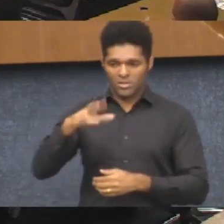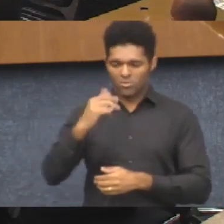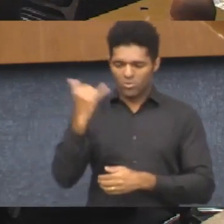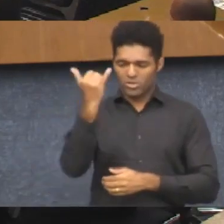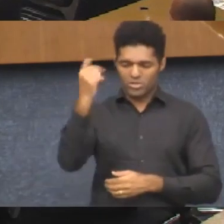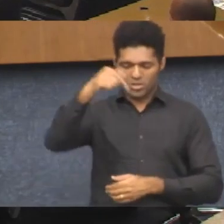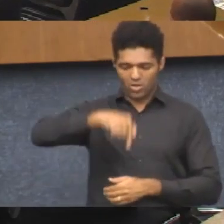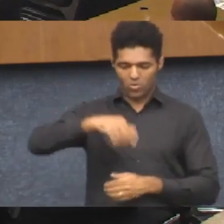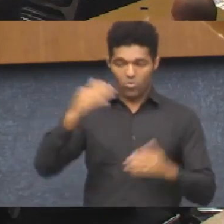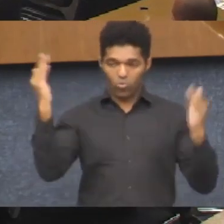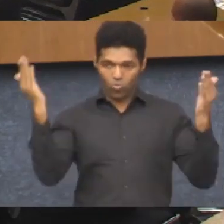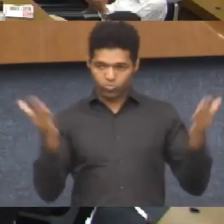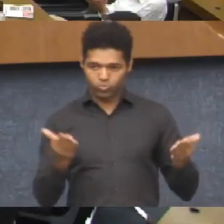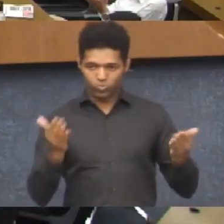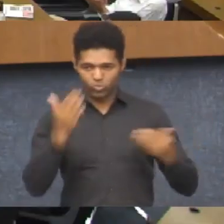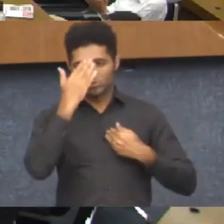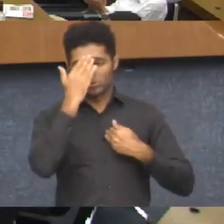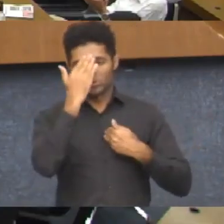Obrigada.